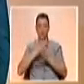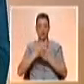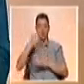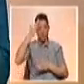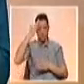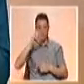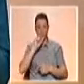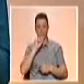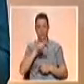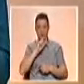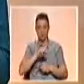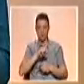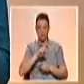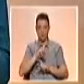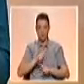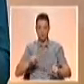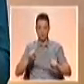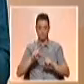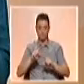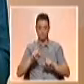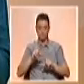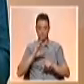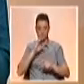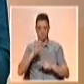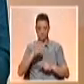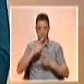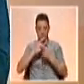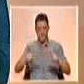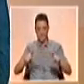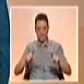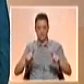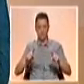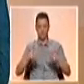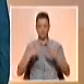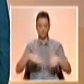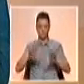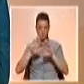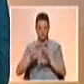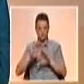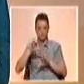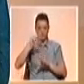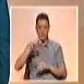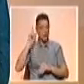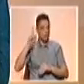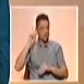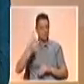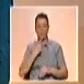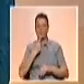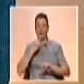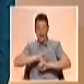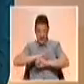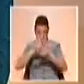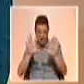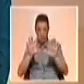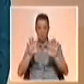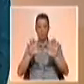números poderão nunca, em termos de proporção, ser muito diferentes. No entanto, também é importante perceber